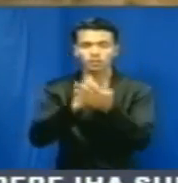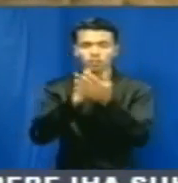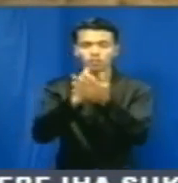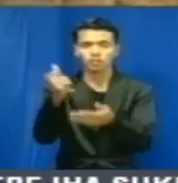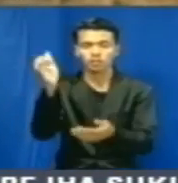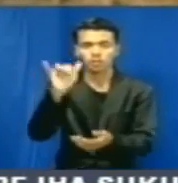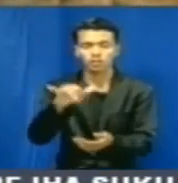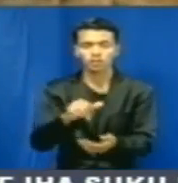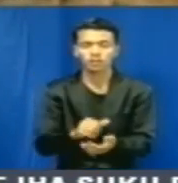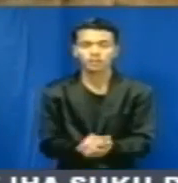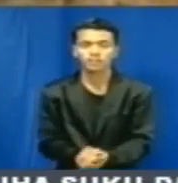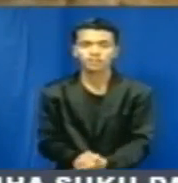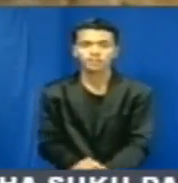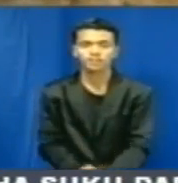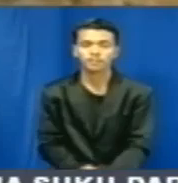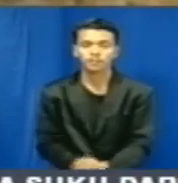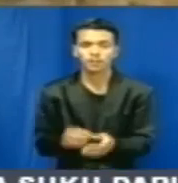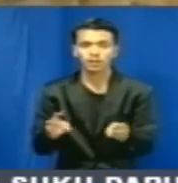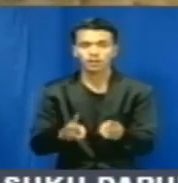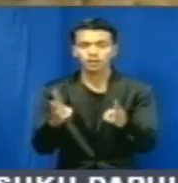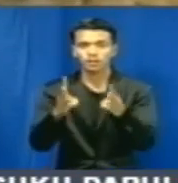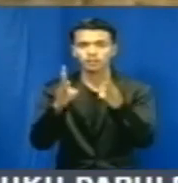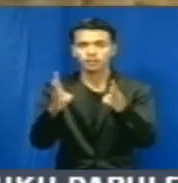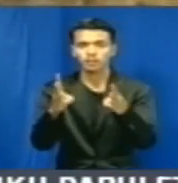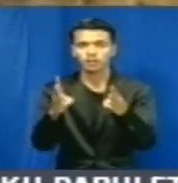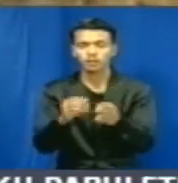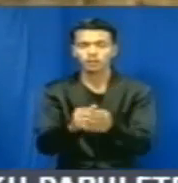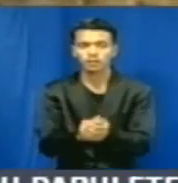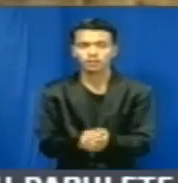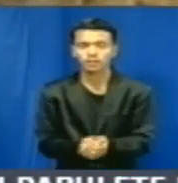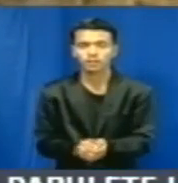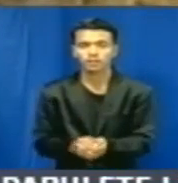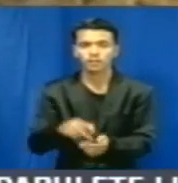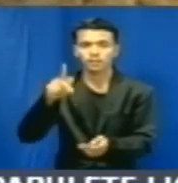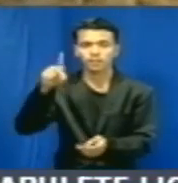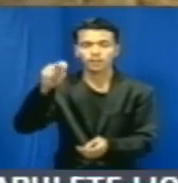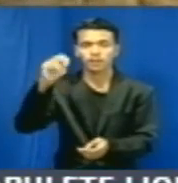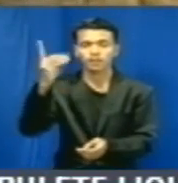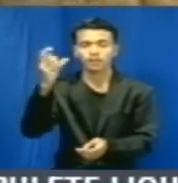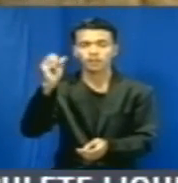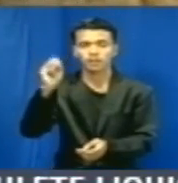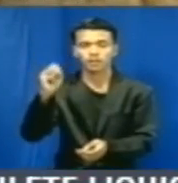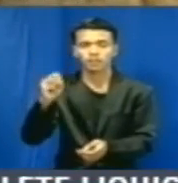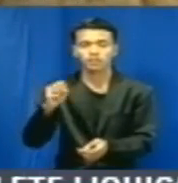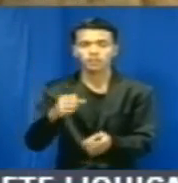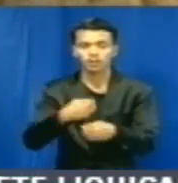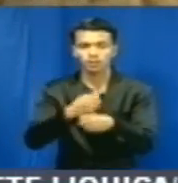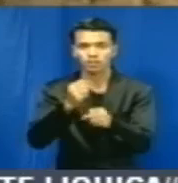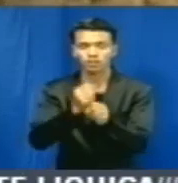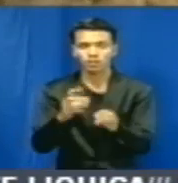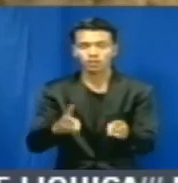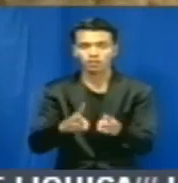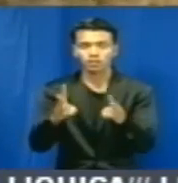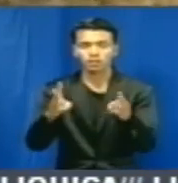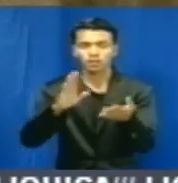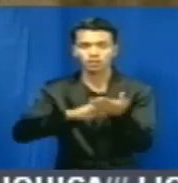Atu su governo dalan, gilio ma imbran dalan, e dei agora ne amdigo ma pendeze, dei ne betamona, e le dalan, atu liga ma ispole ma dalan ma